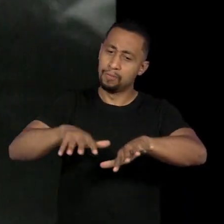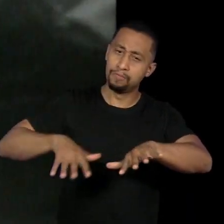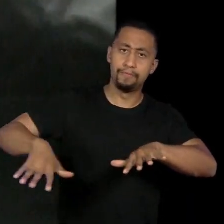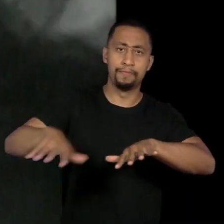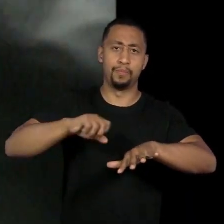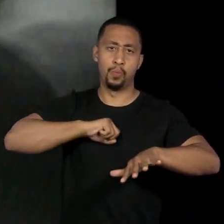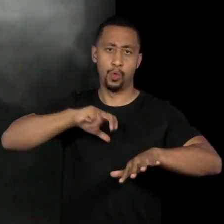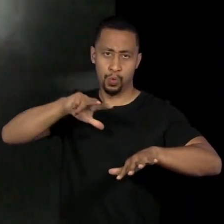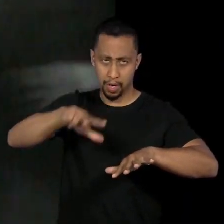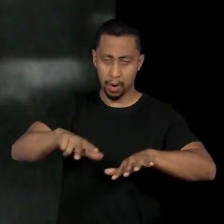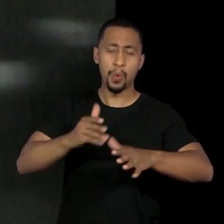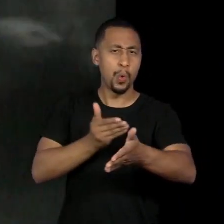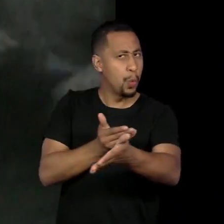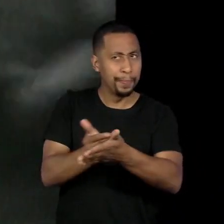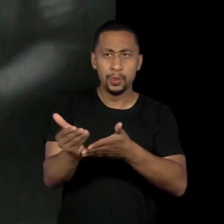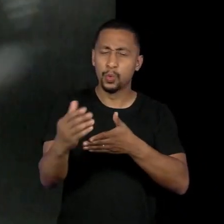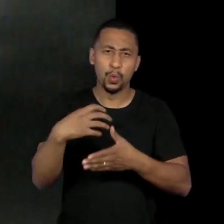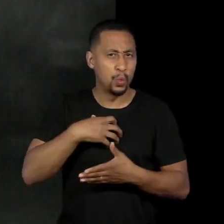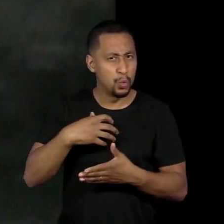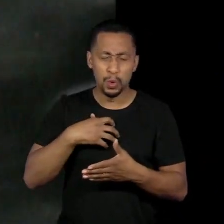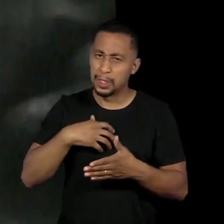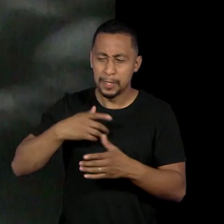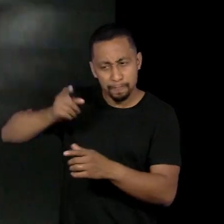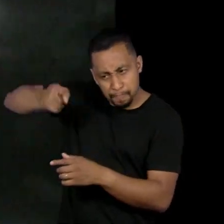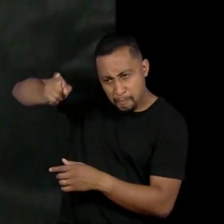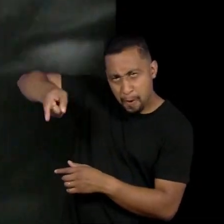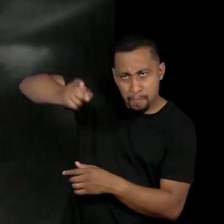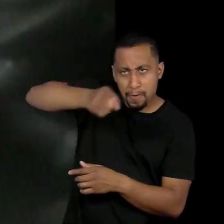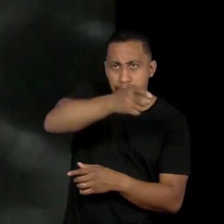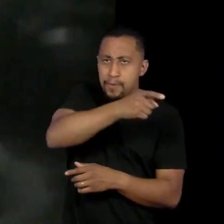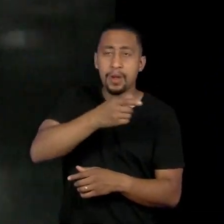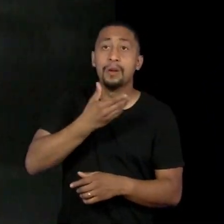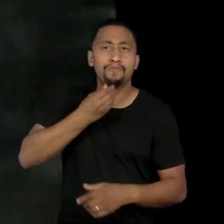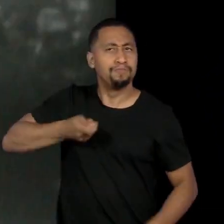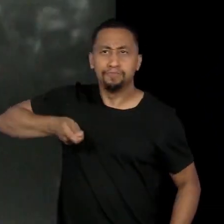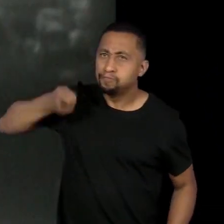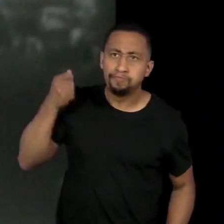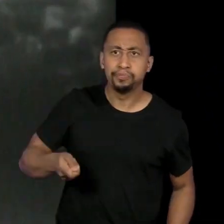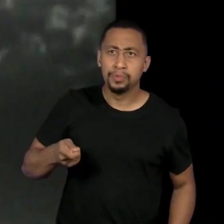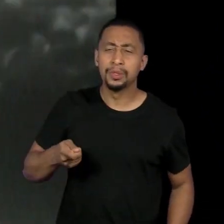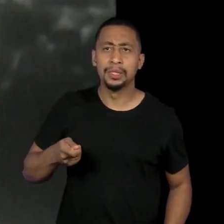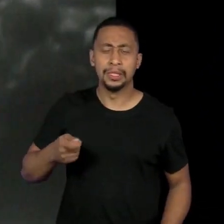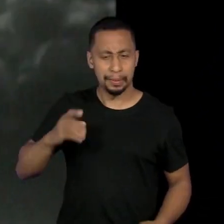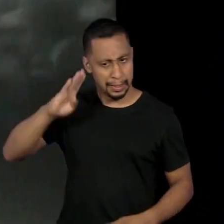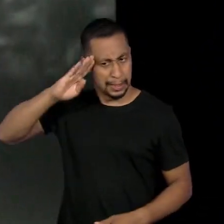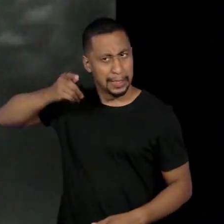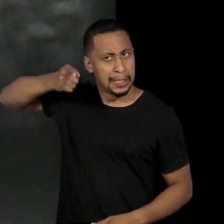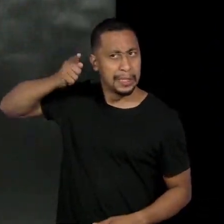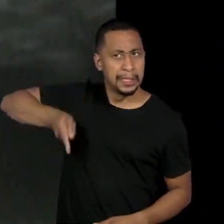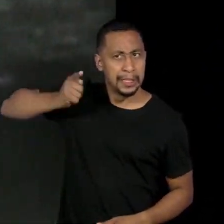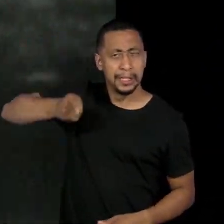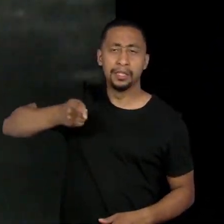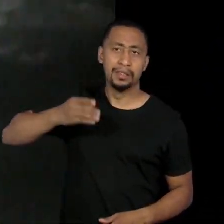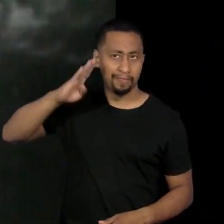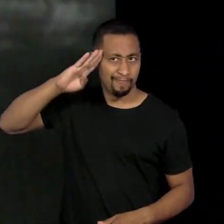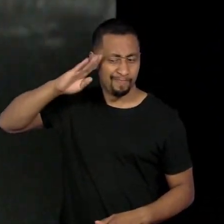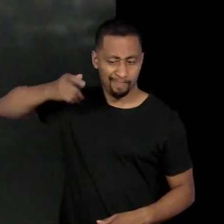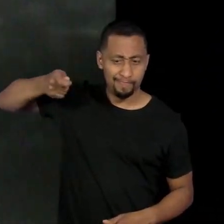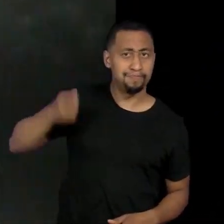no fascismo italiano, que suprimiu as liberdades de expressão, de reunião e de organização.